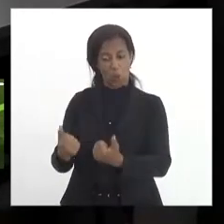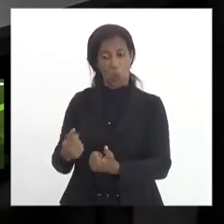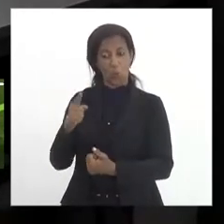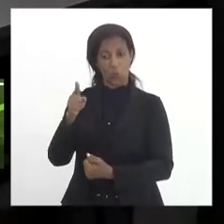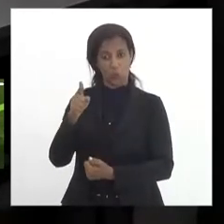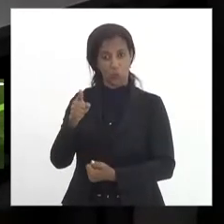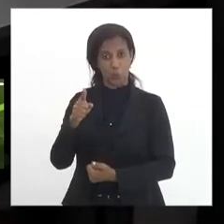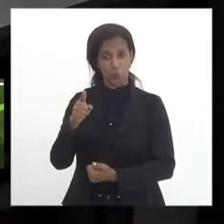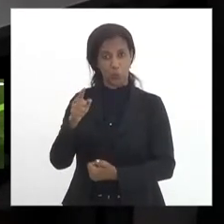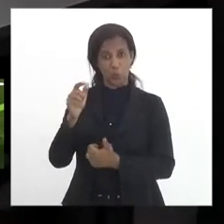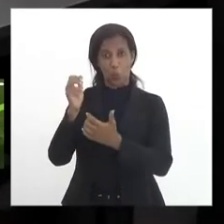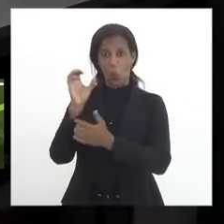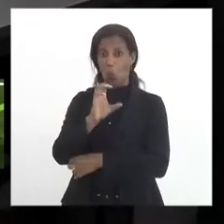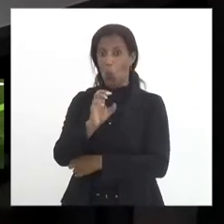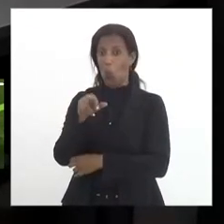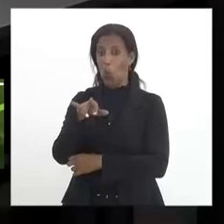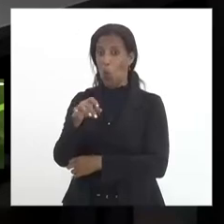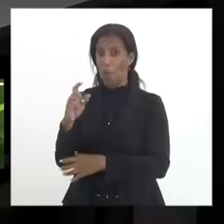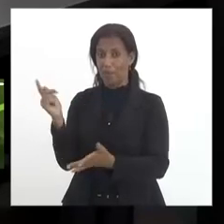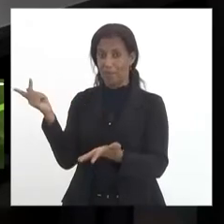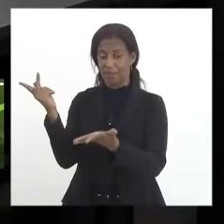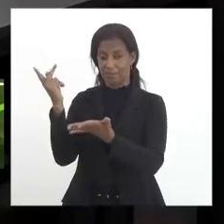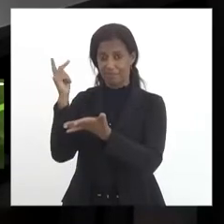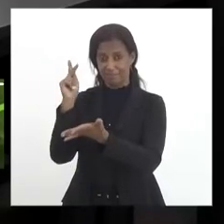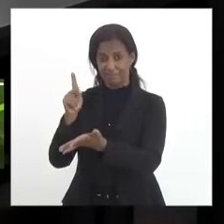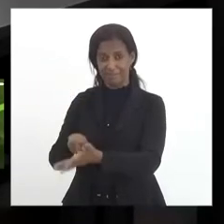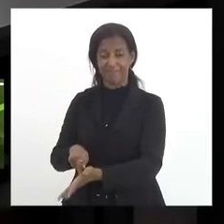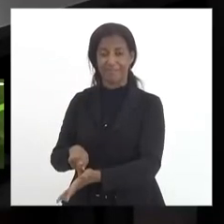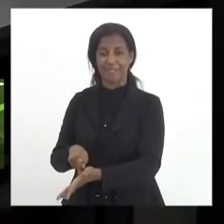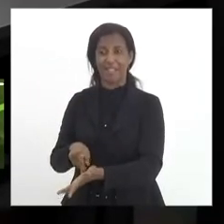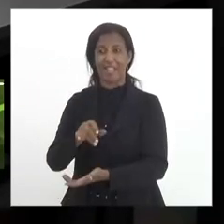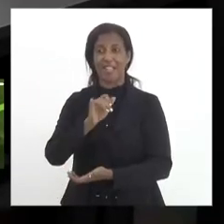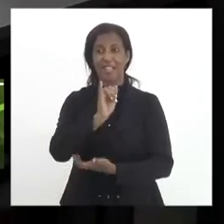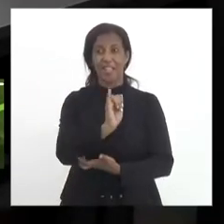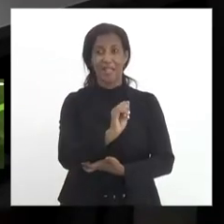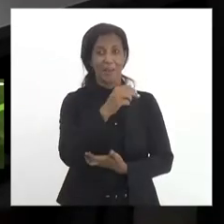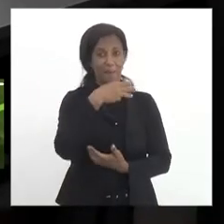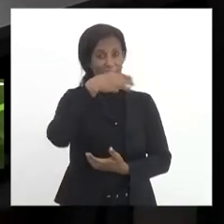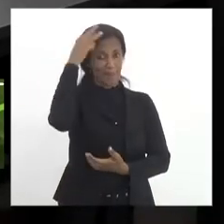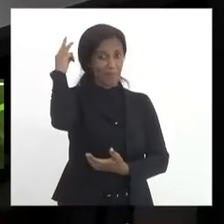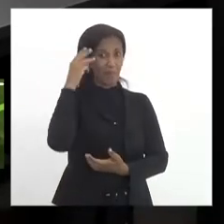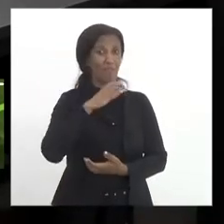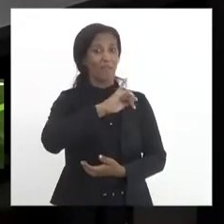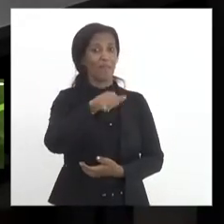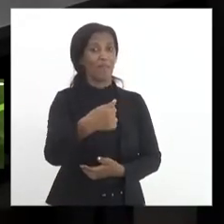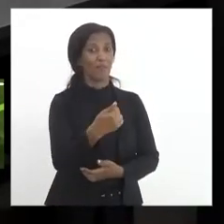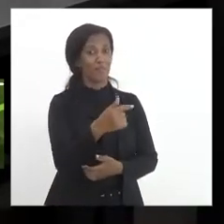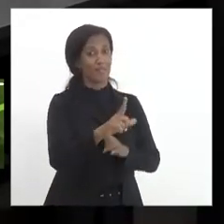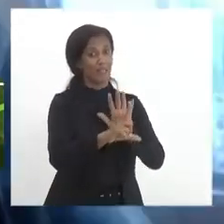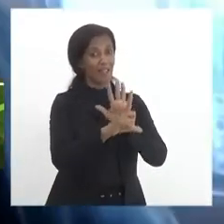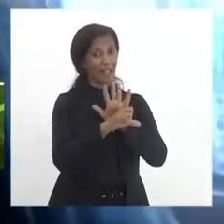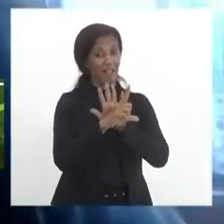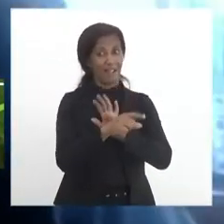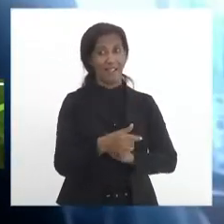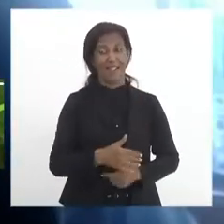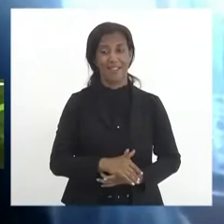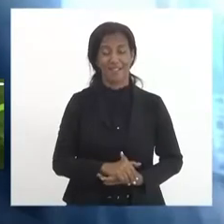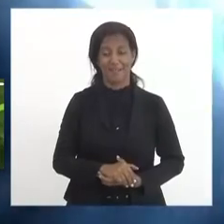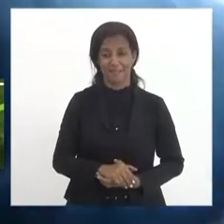olho se o deputado Márcio Pacheco votou contra, mas vai fazer uso da lei do deputado Luiz Paulo. Tá? Por aí.